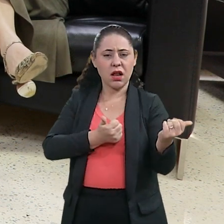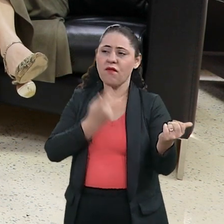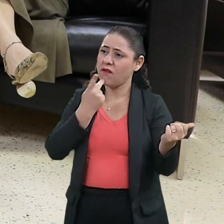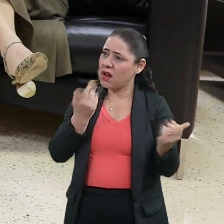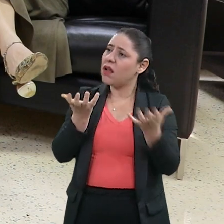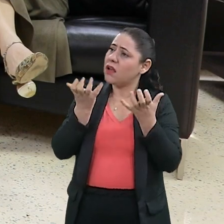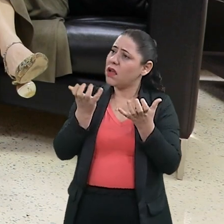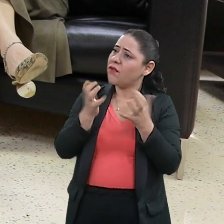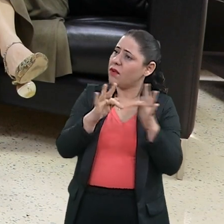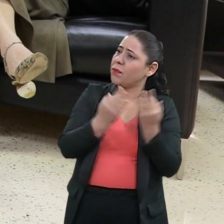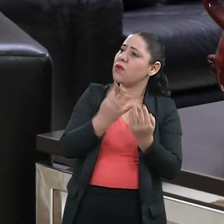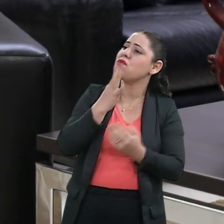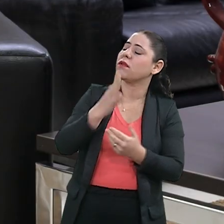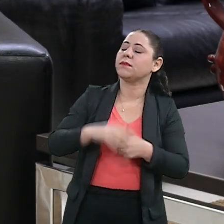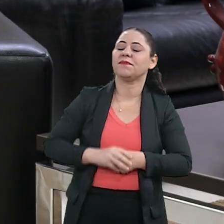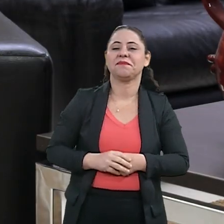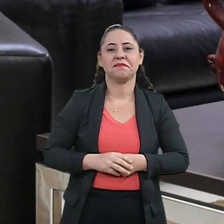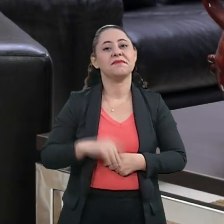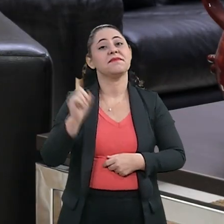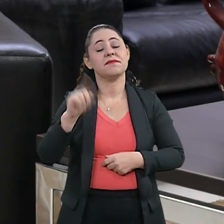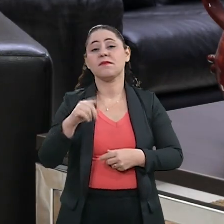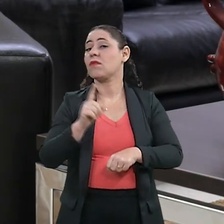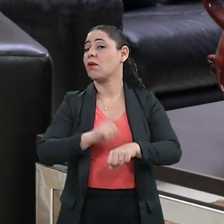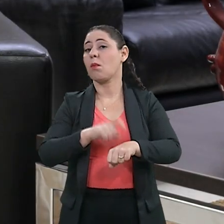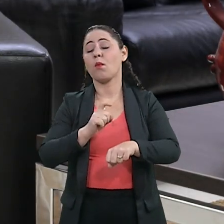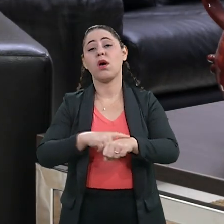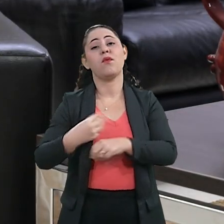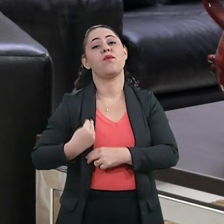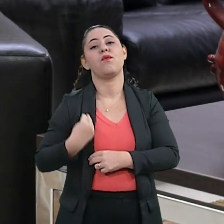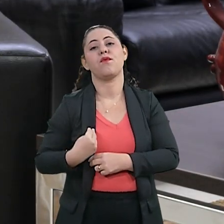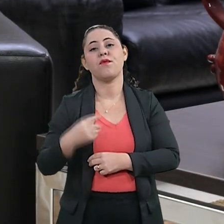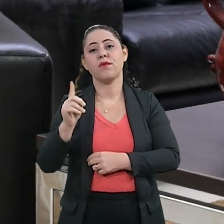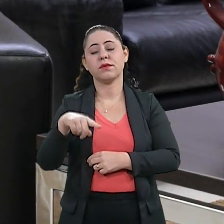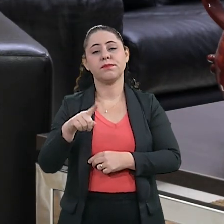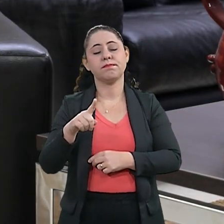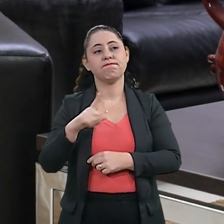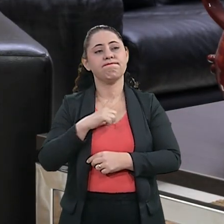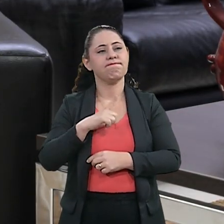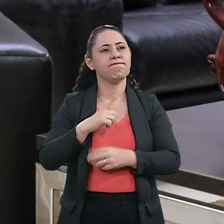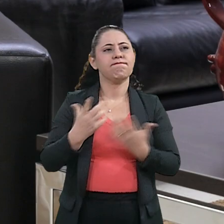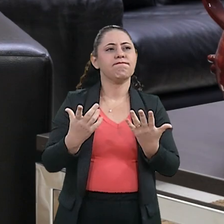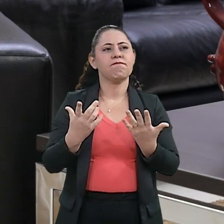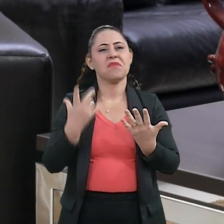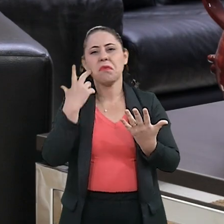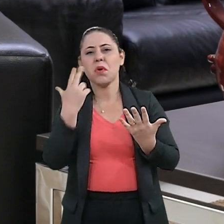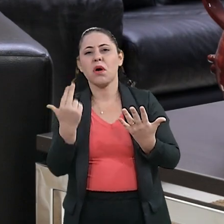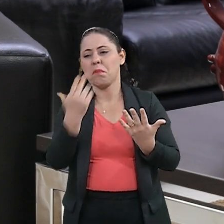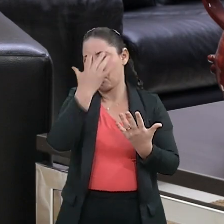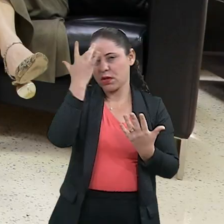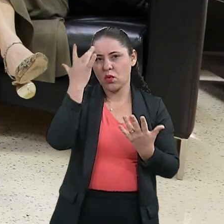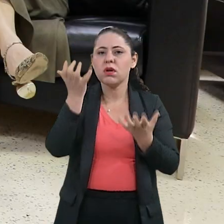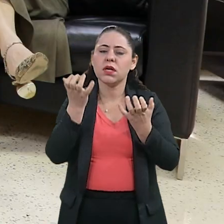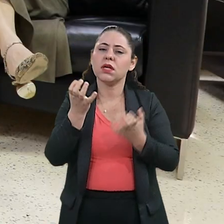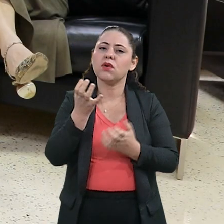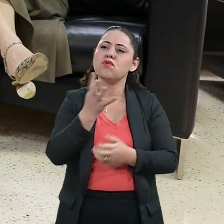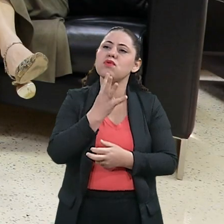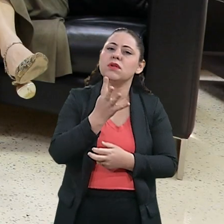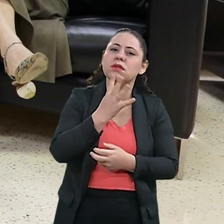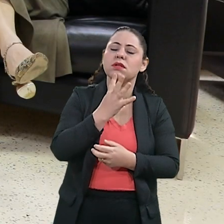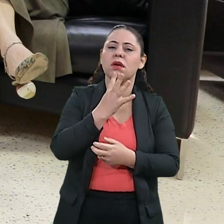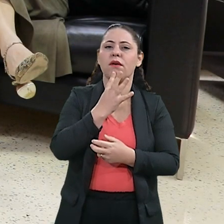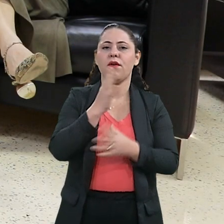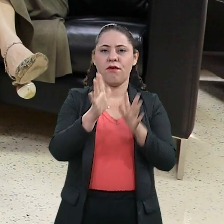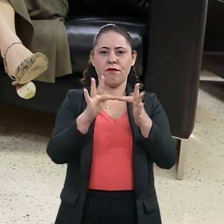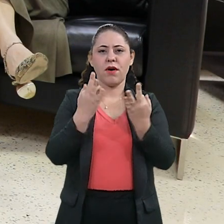adolescente manifesta. Diante desse cenário, em que momento da vida é mais comum, né, a pessoa querer